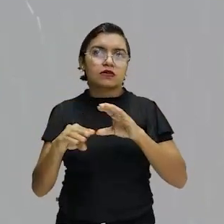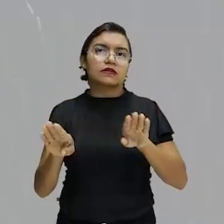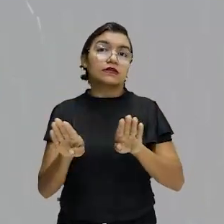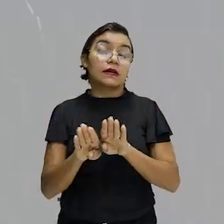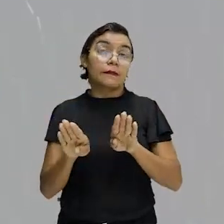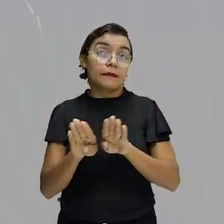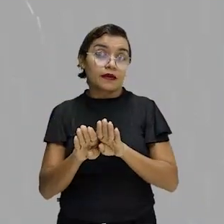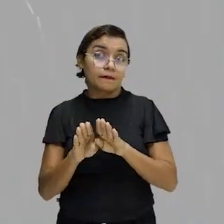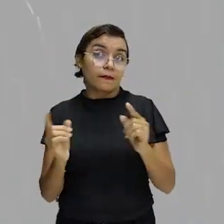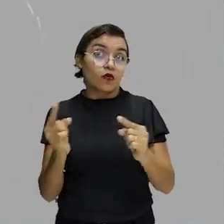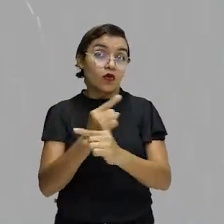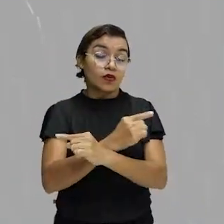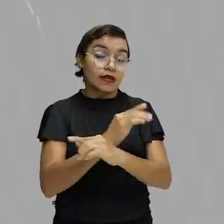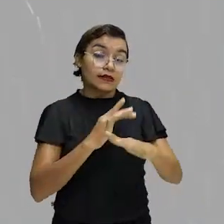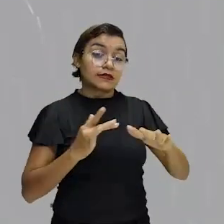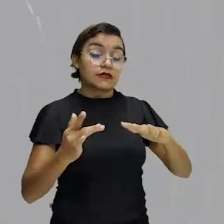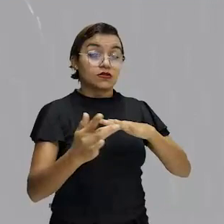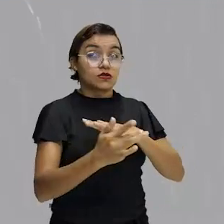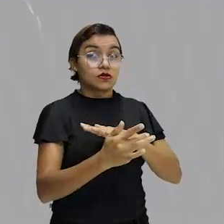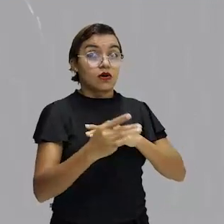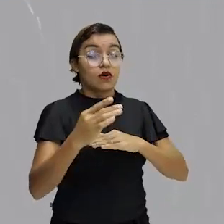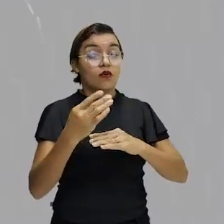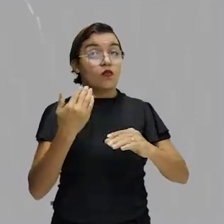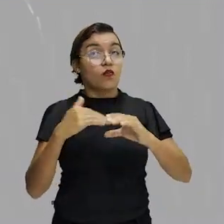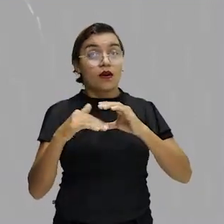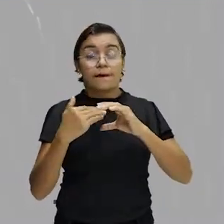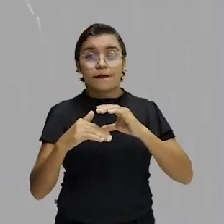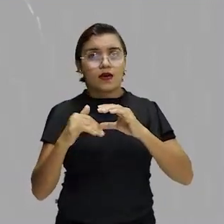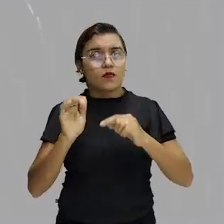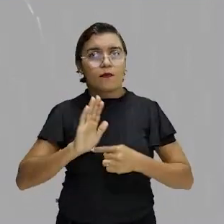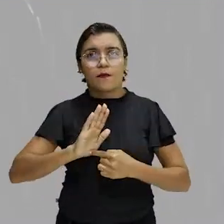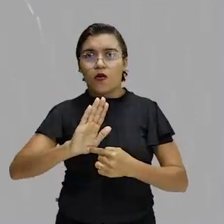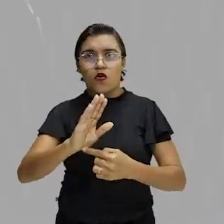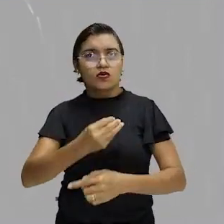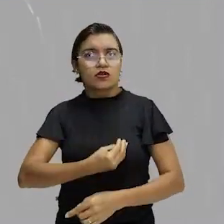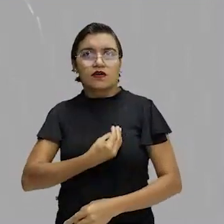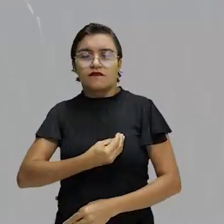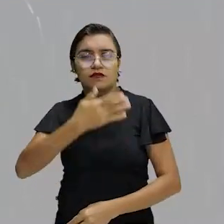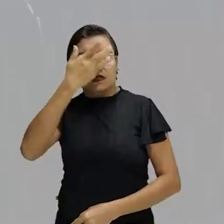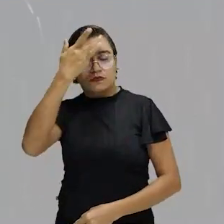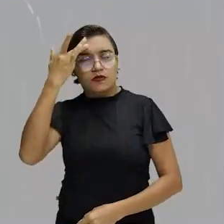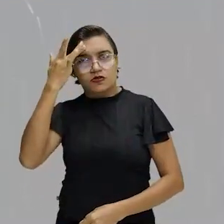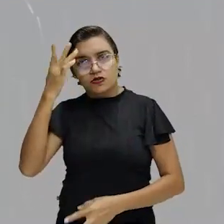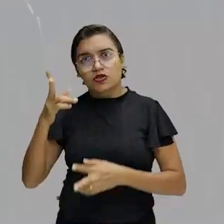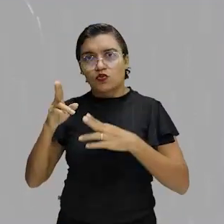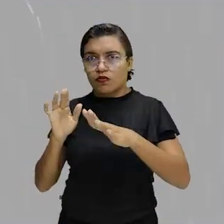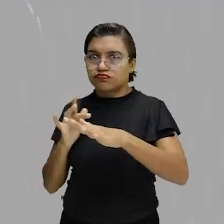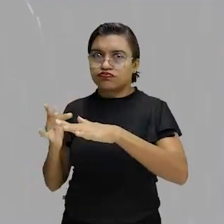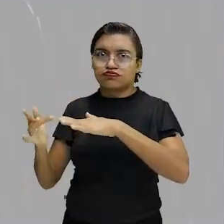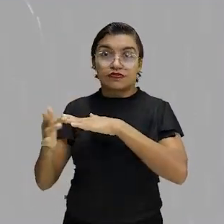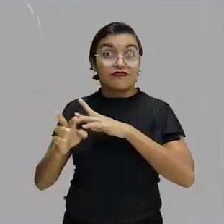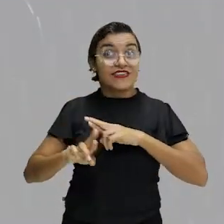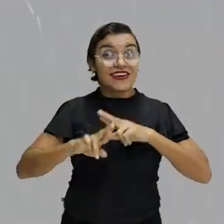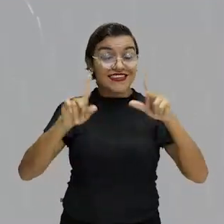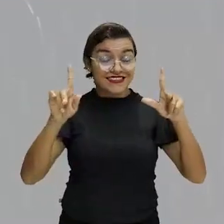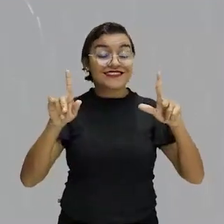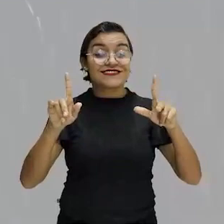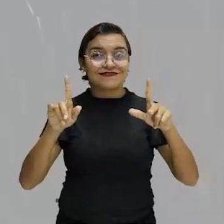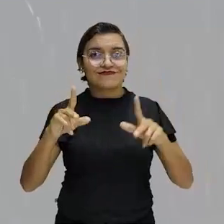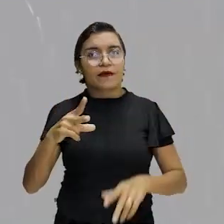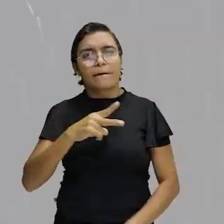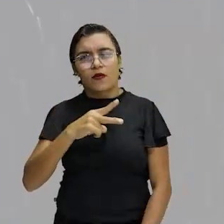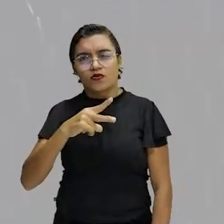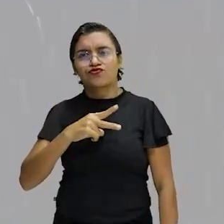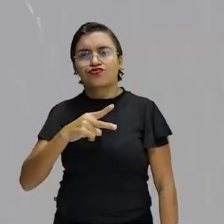Ao contrário das redes sociais, o e-mail não expõe tanto a vida dos usuários assim como nas redes sociais. É algo bem mais particular,